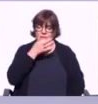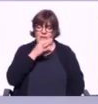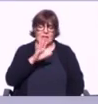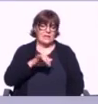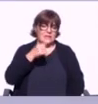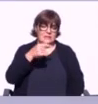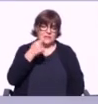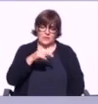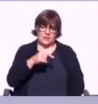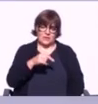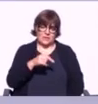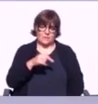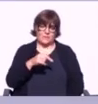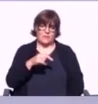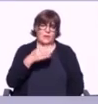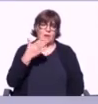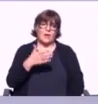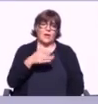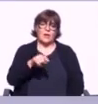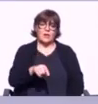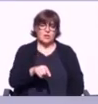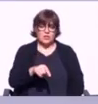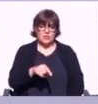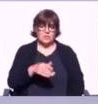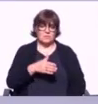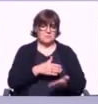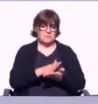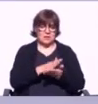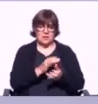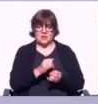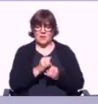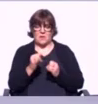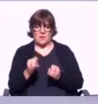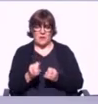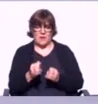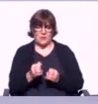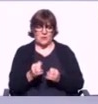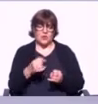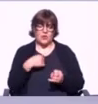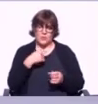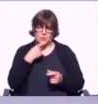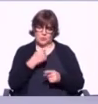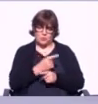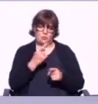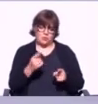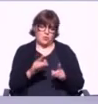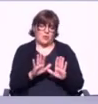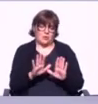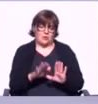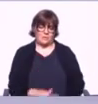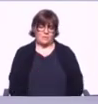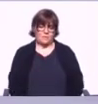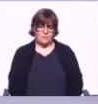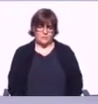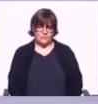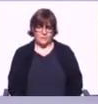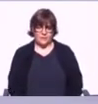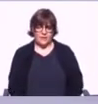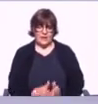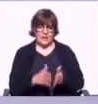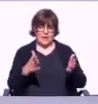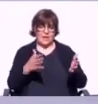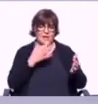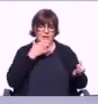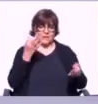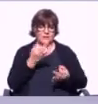naquilo que fosse. Agora isto passa-se ao lado, olvida-se. Eu também percebo porquê. A grande verdade é